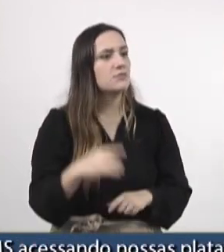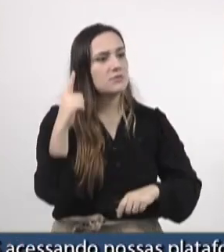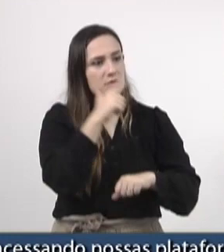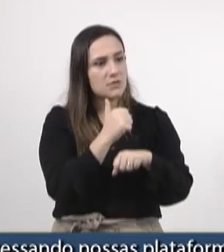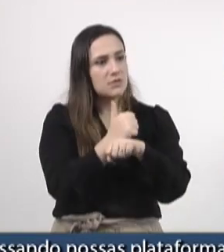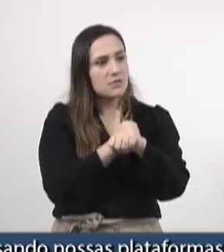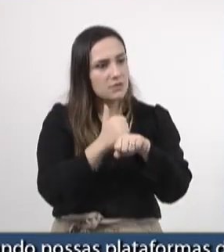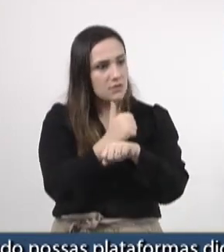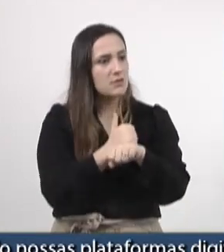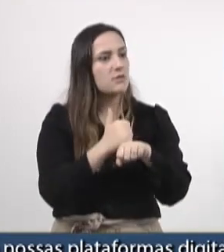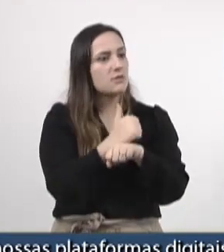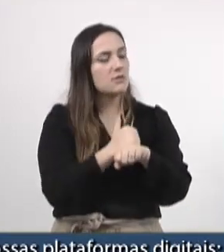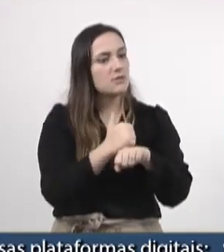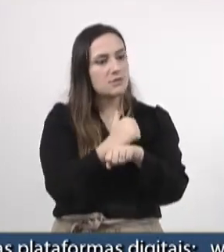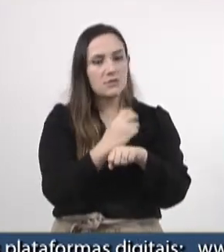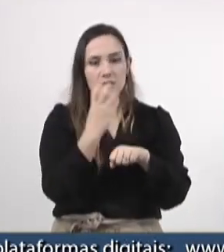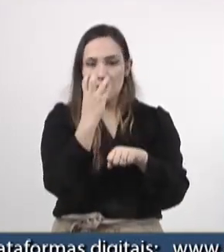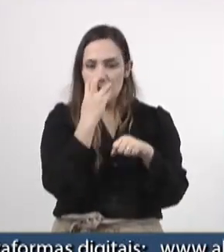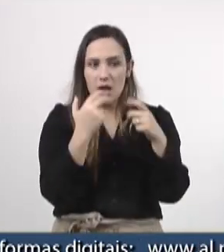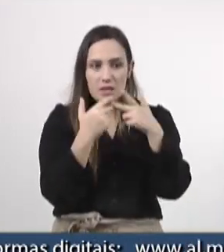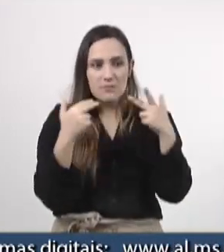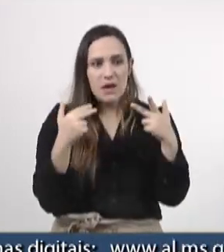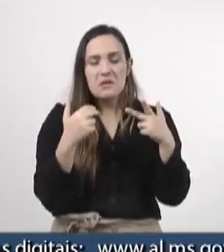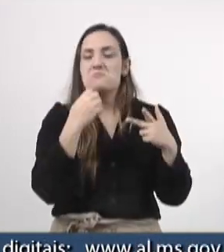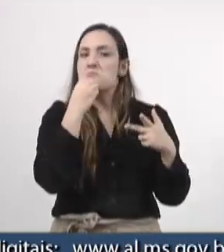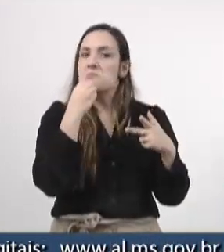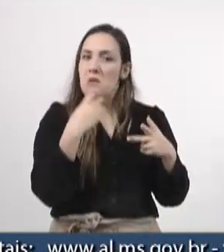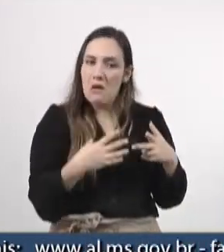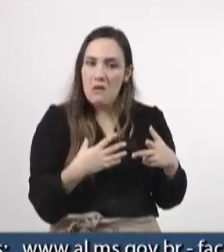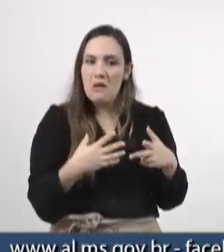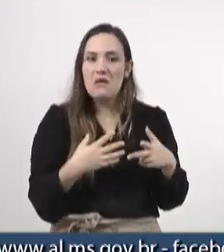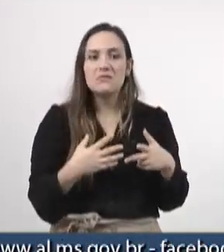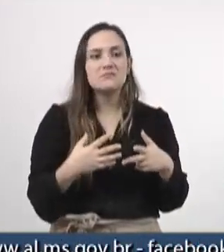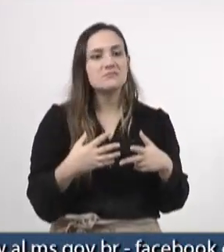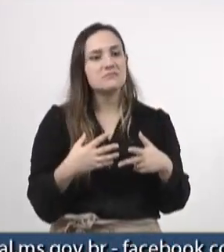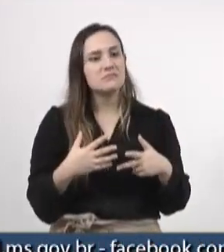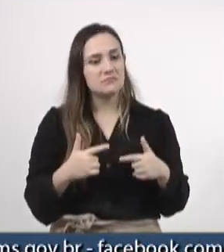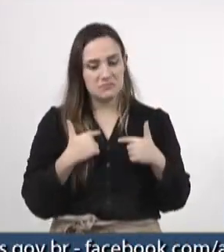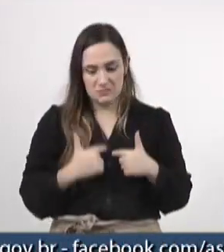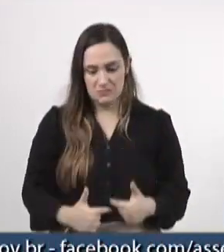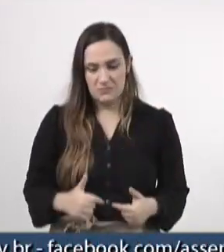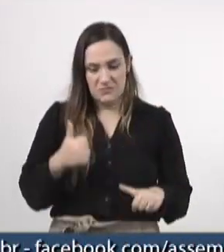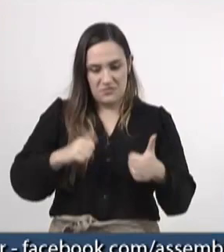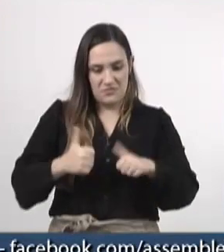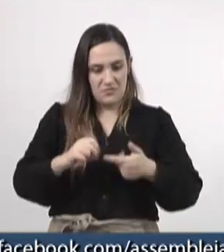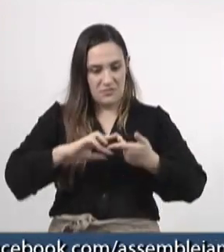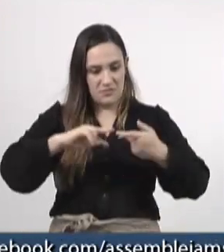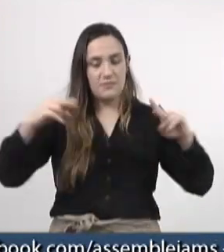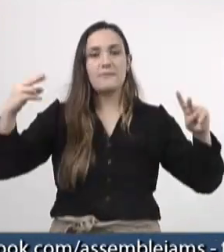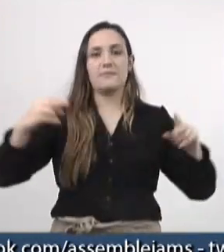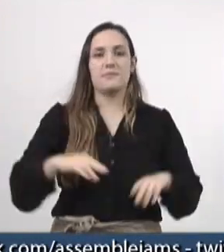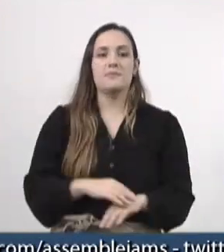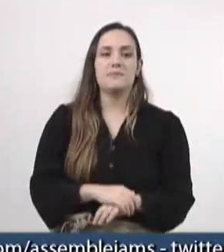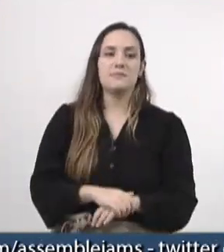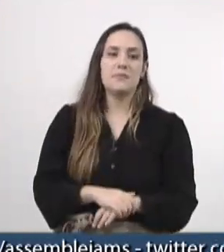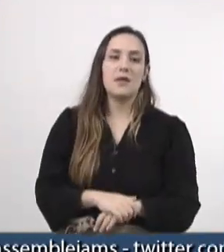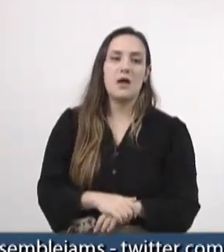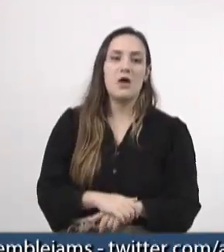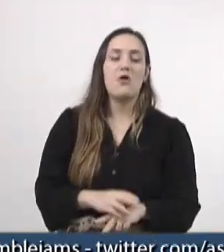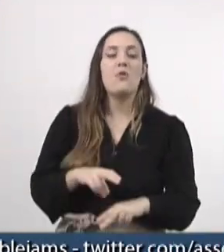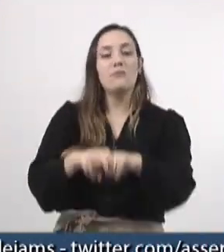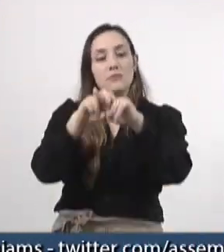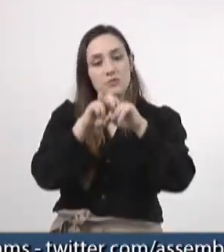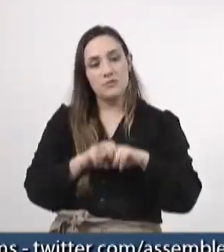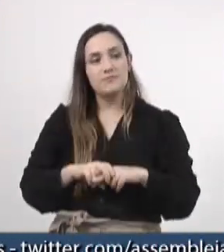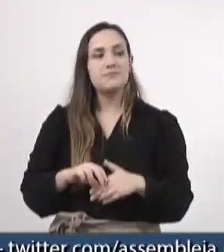qualidade, animais produtivos, funcionais e com boa avaliação genética. Por isso,